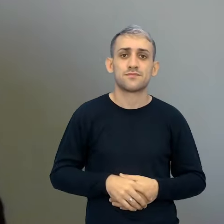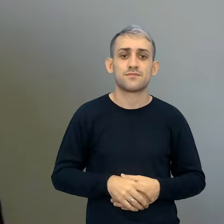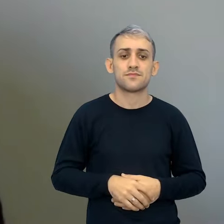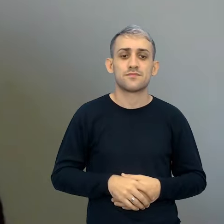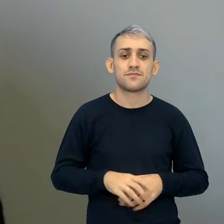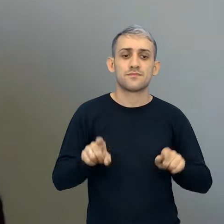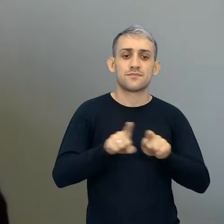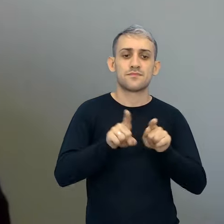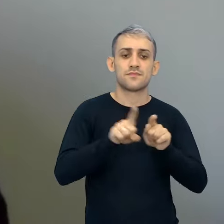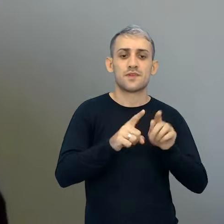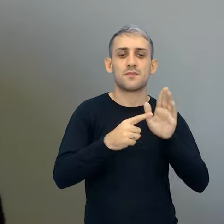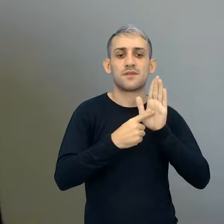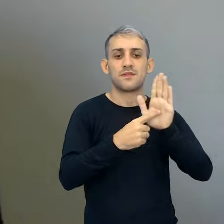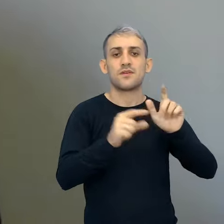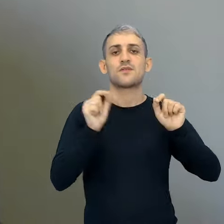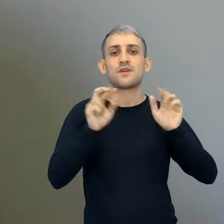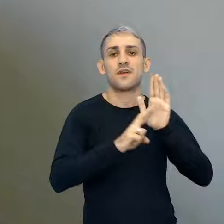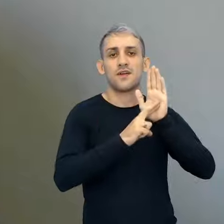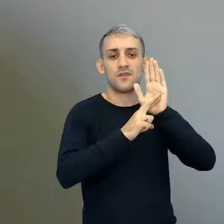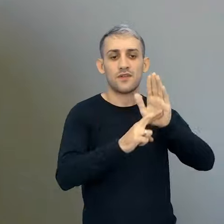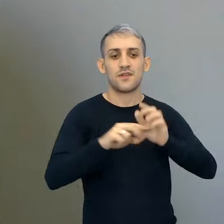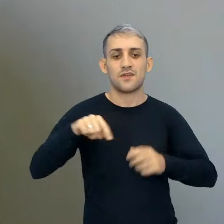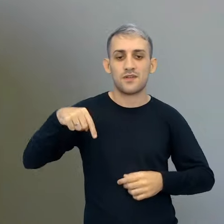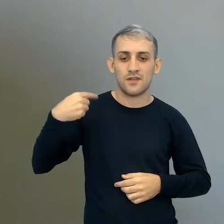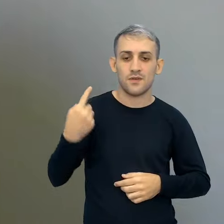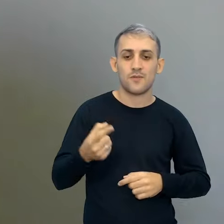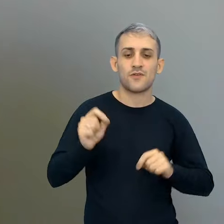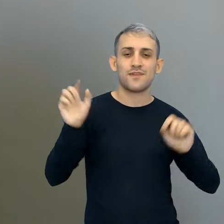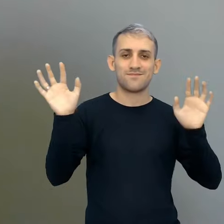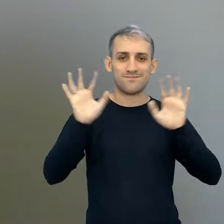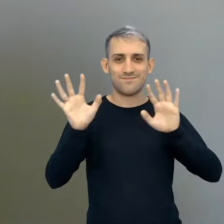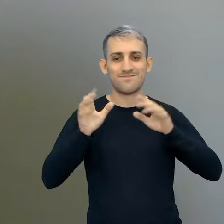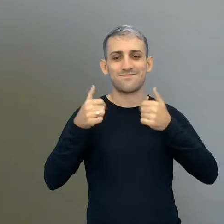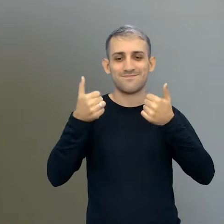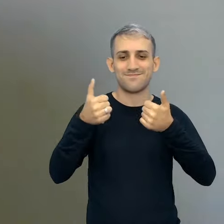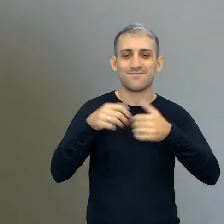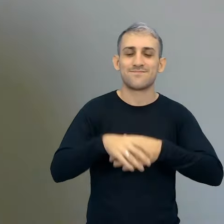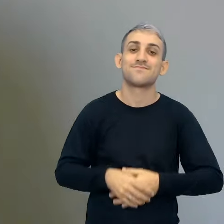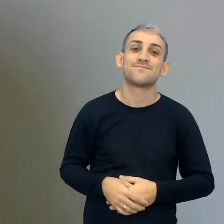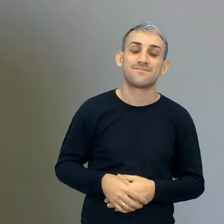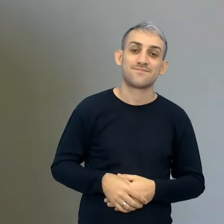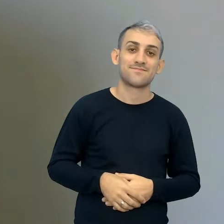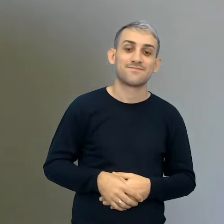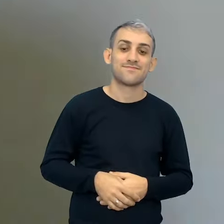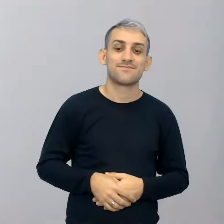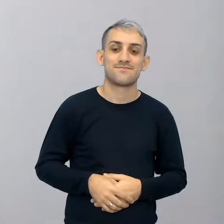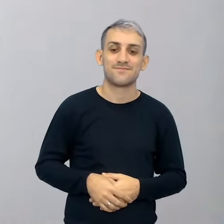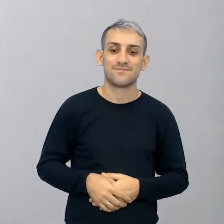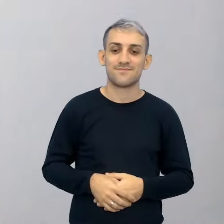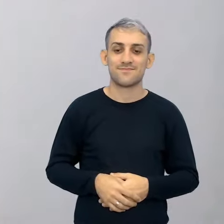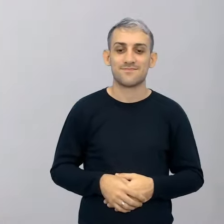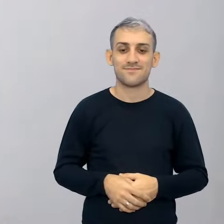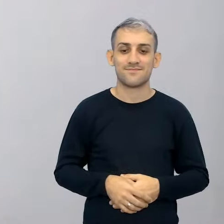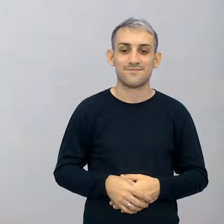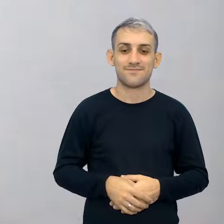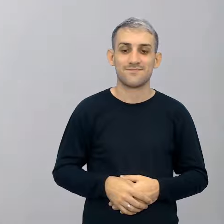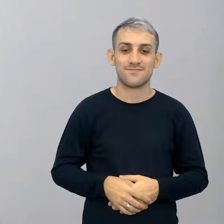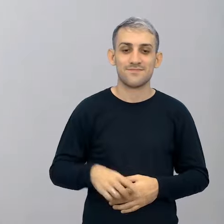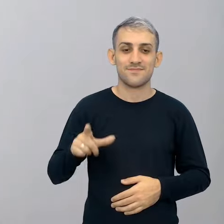aí apresentar as referências e dar aí as nossas despedidas né tá bom pode vamos lá então então